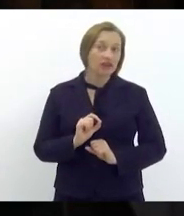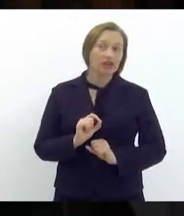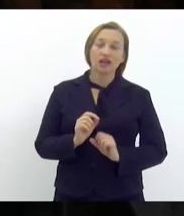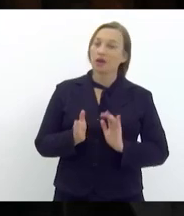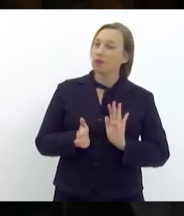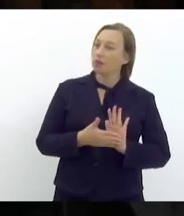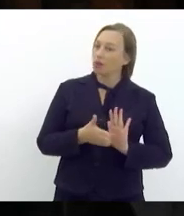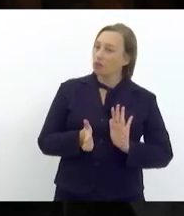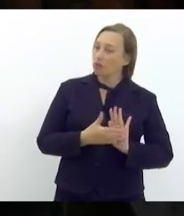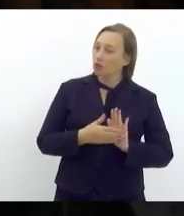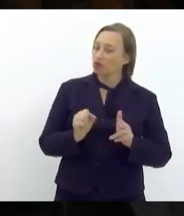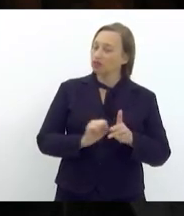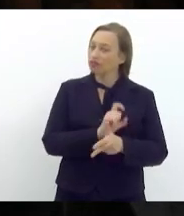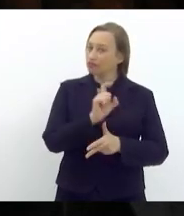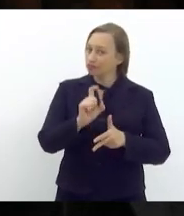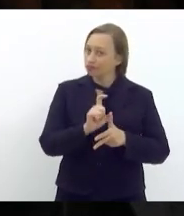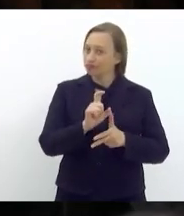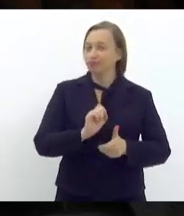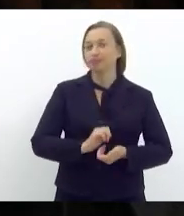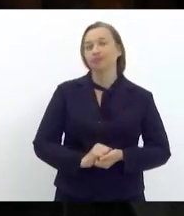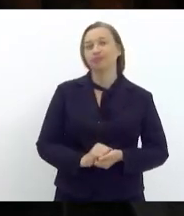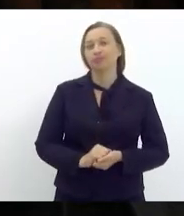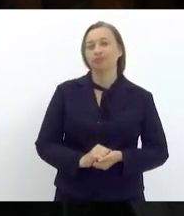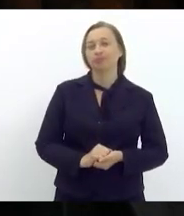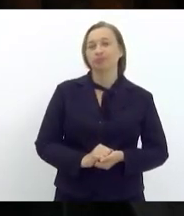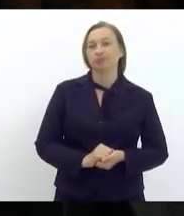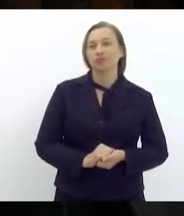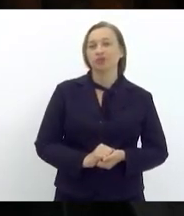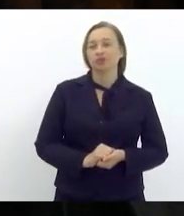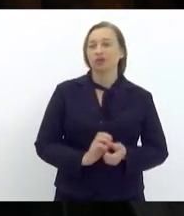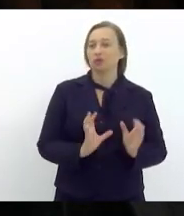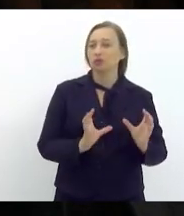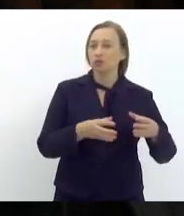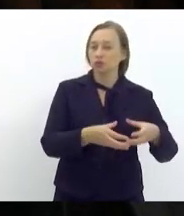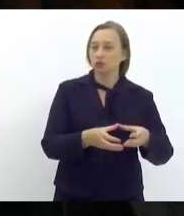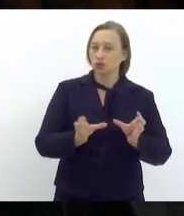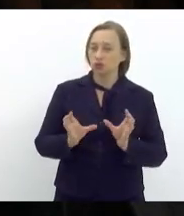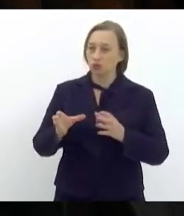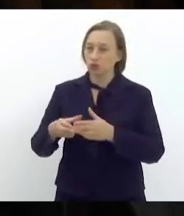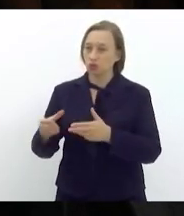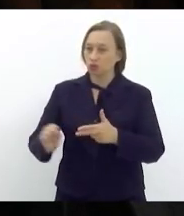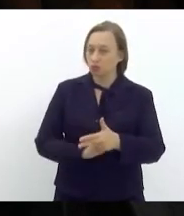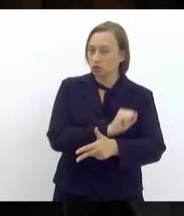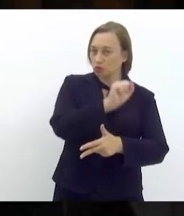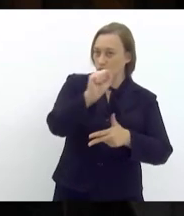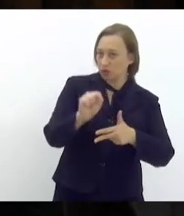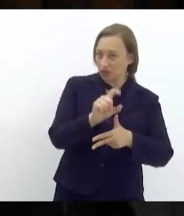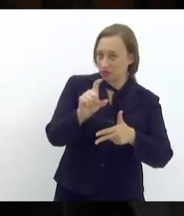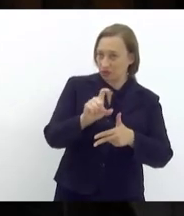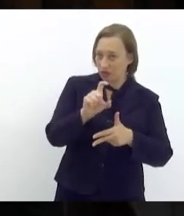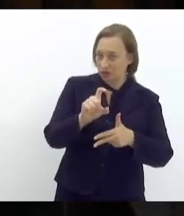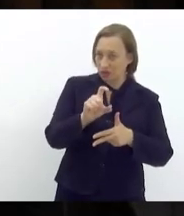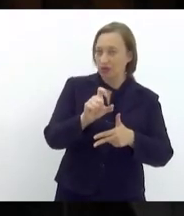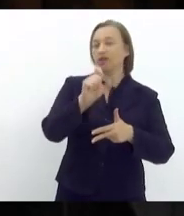proposta do executivo os órgãos e entidades dos poderes executivo